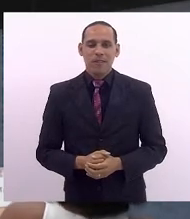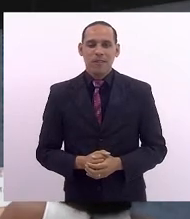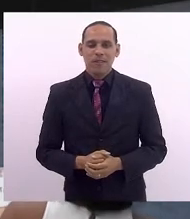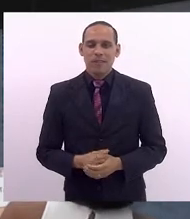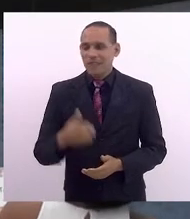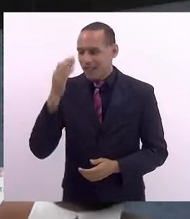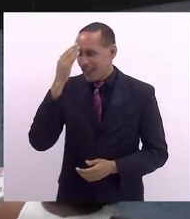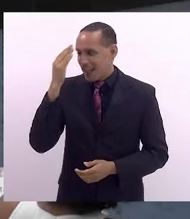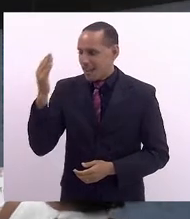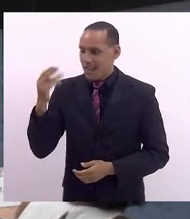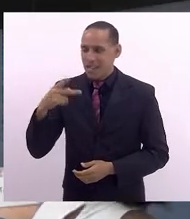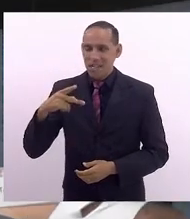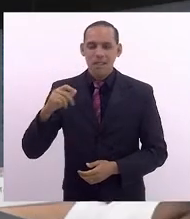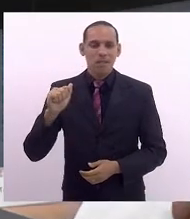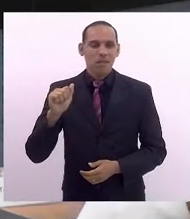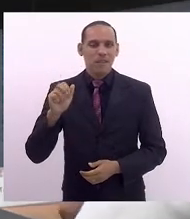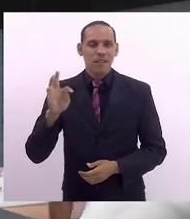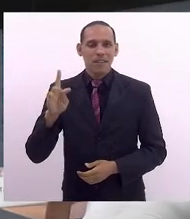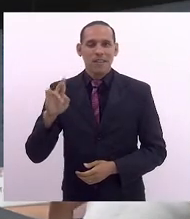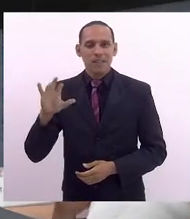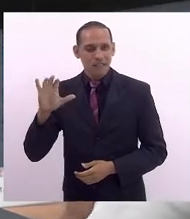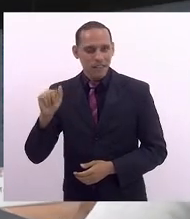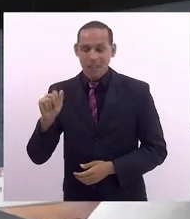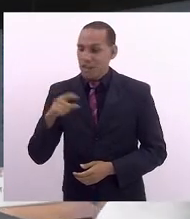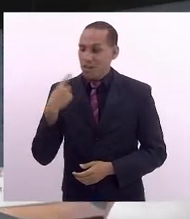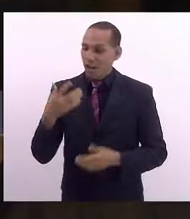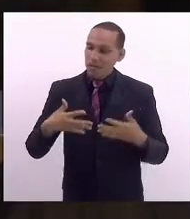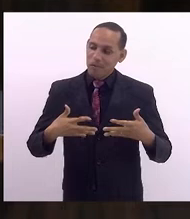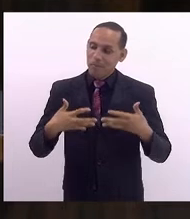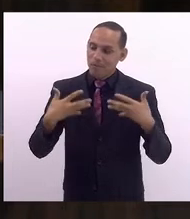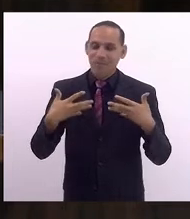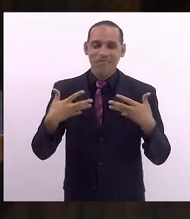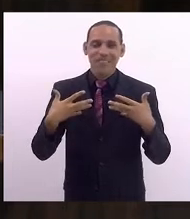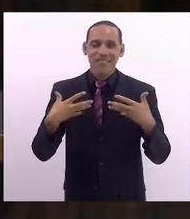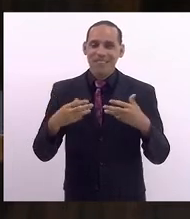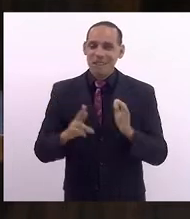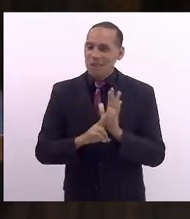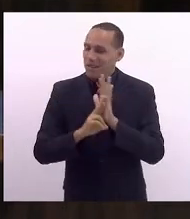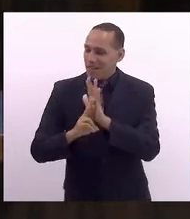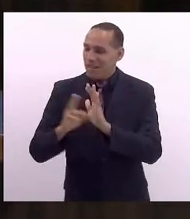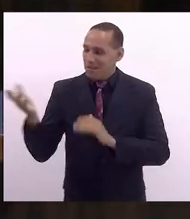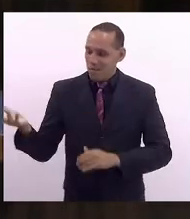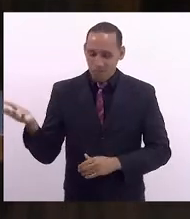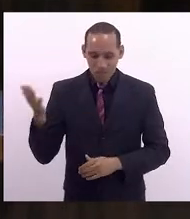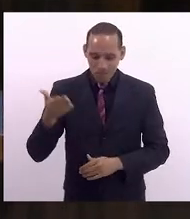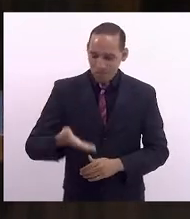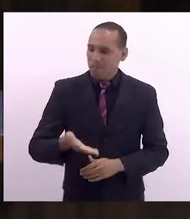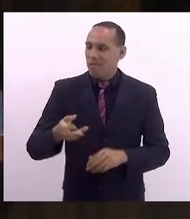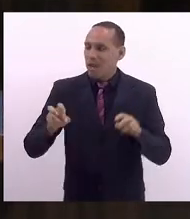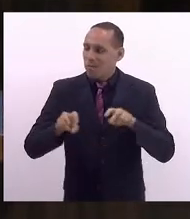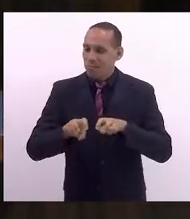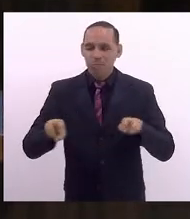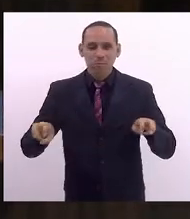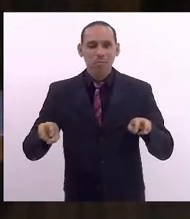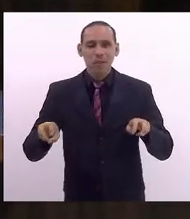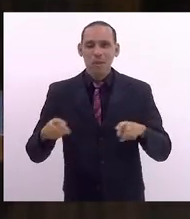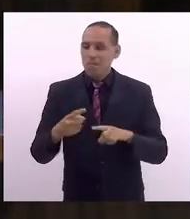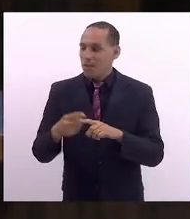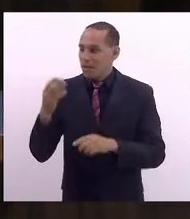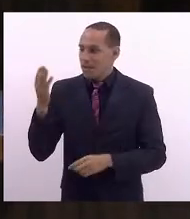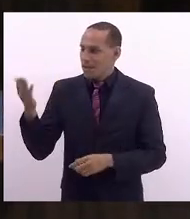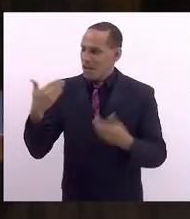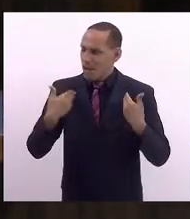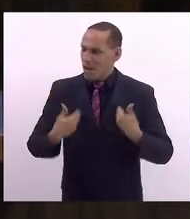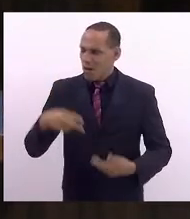Muito obrigada, Patrícia. Para nós é uma grande honra e referência tê-la aqui na mesa conosco, porque o seu corpo, a